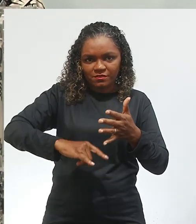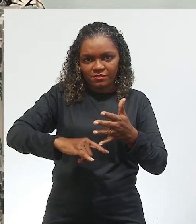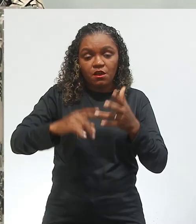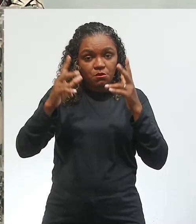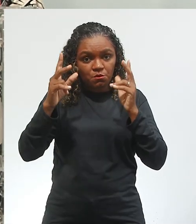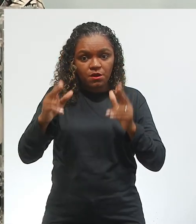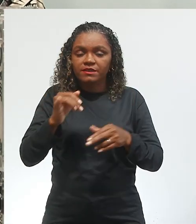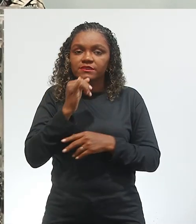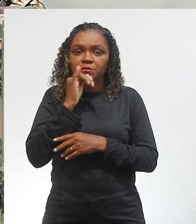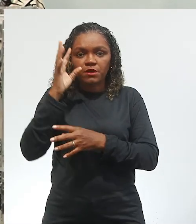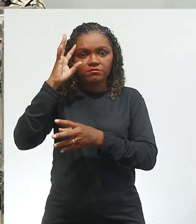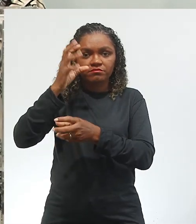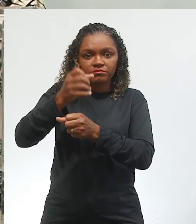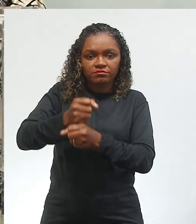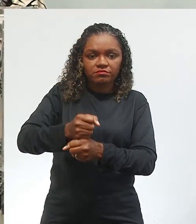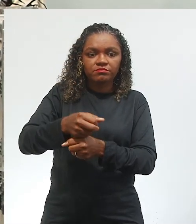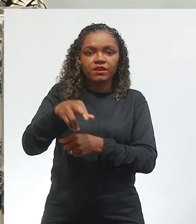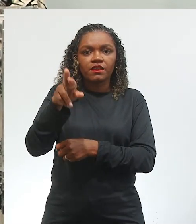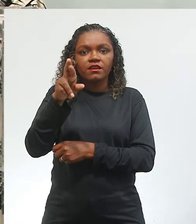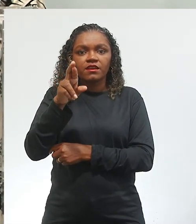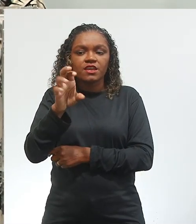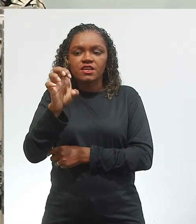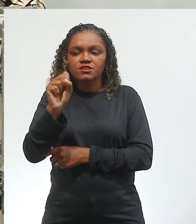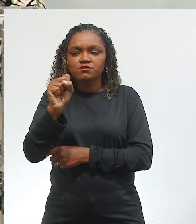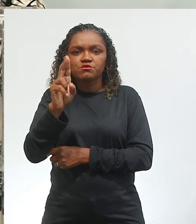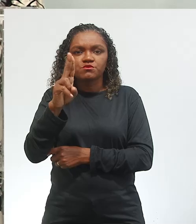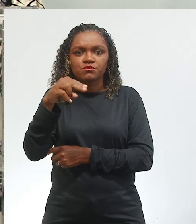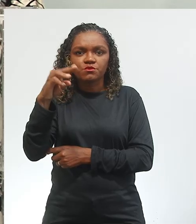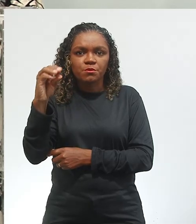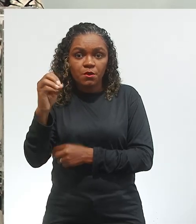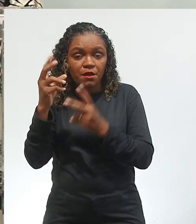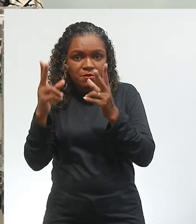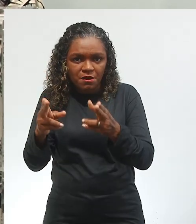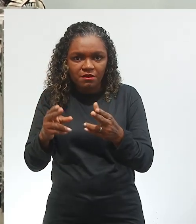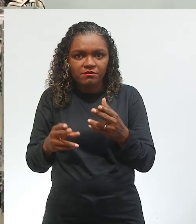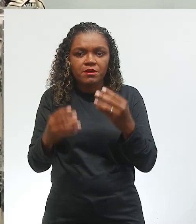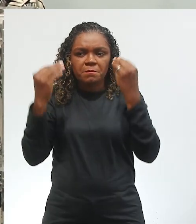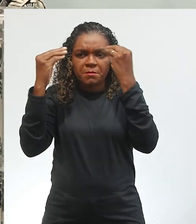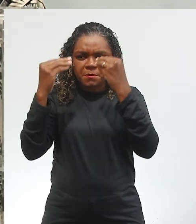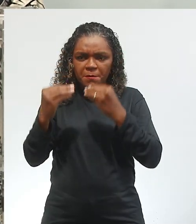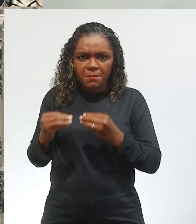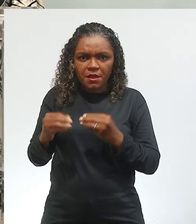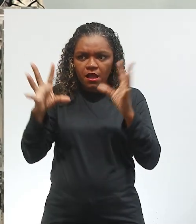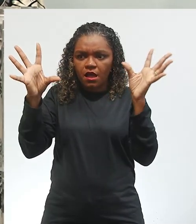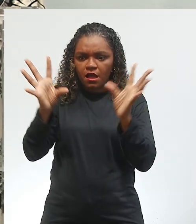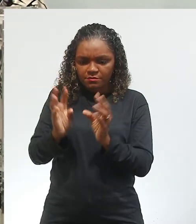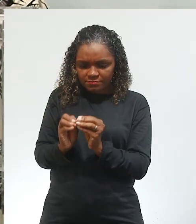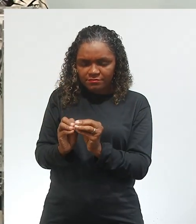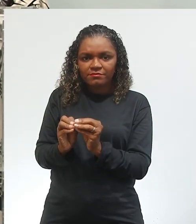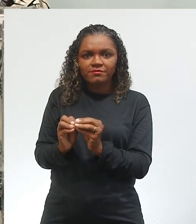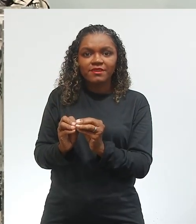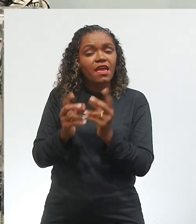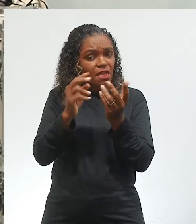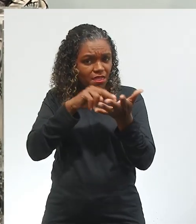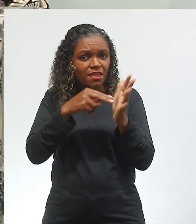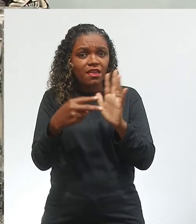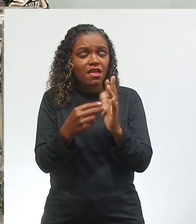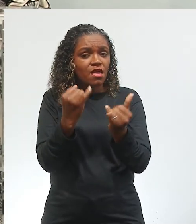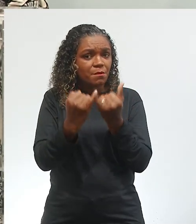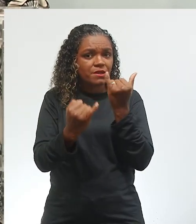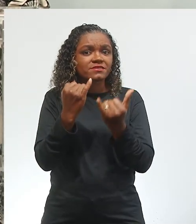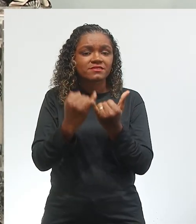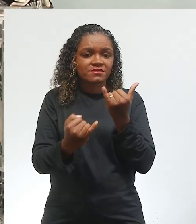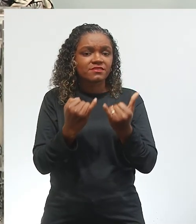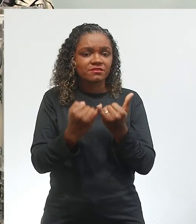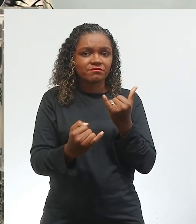que vem dizendo tudo que está no trabalho até o final, até a conclusão, faz um resumo mesmo, né, de todo o trabalho.